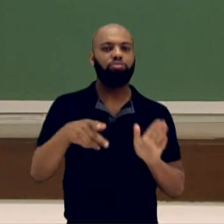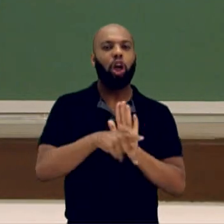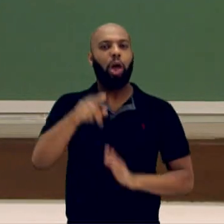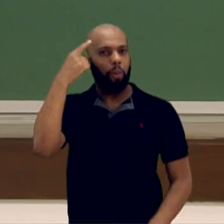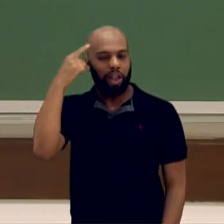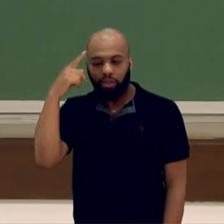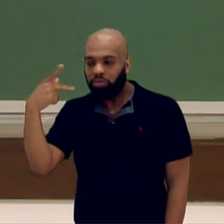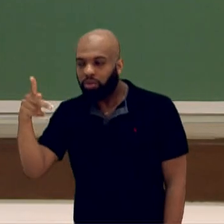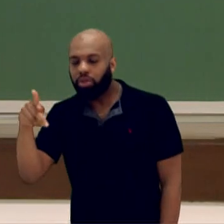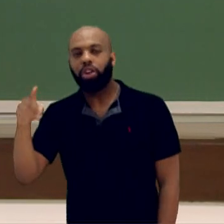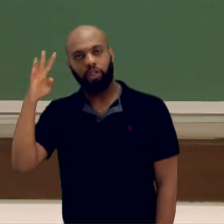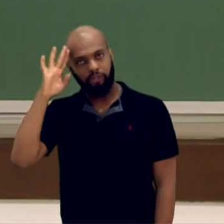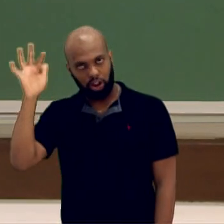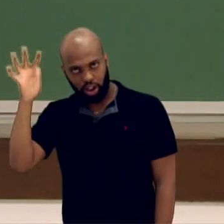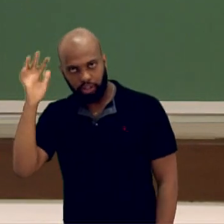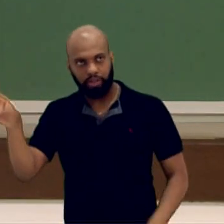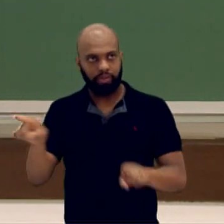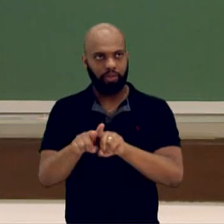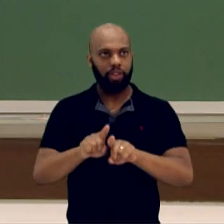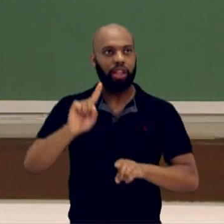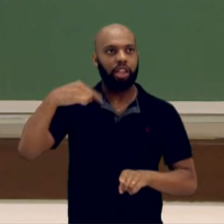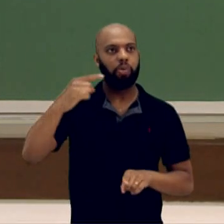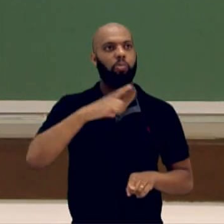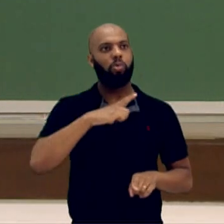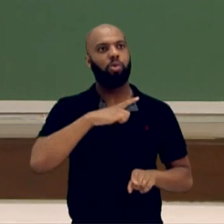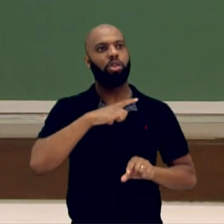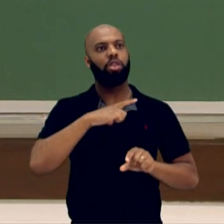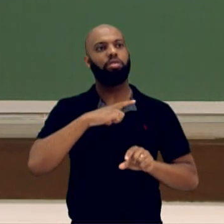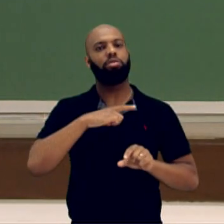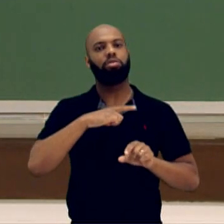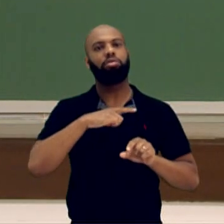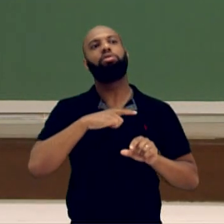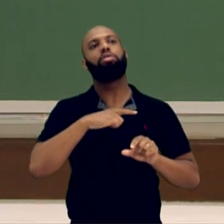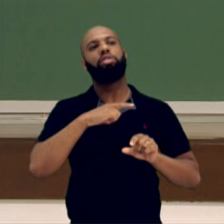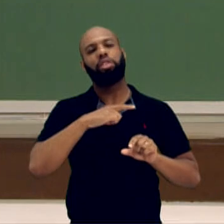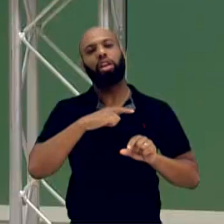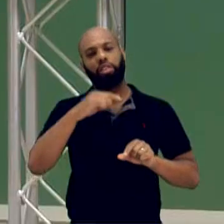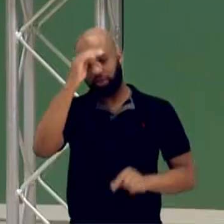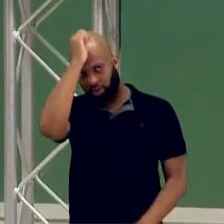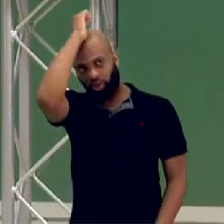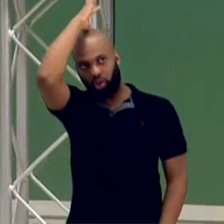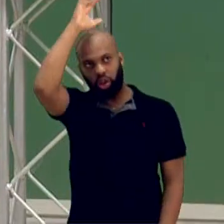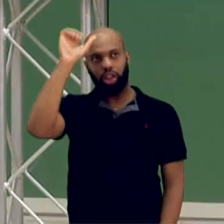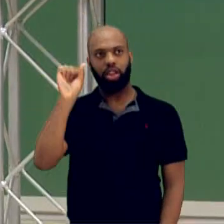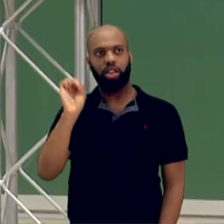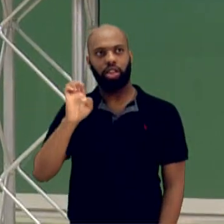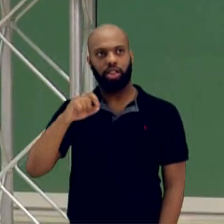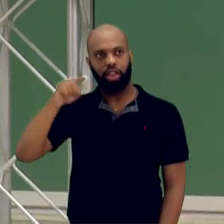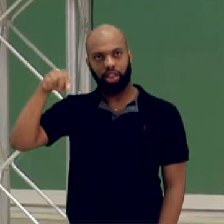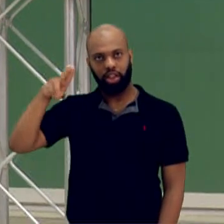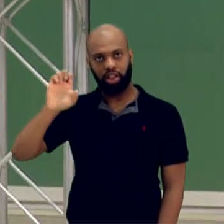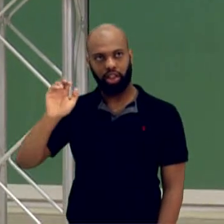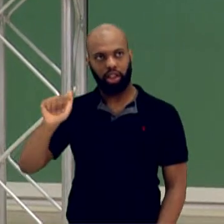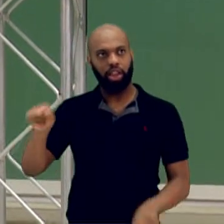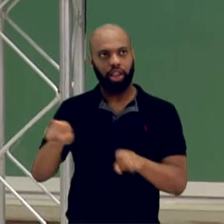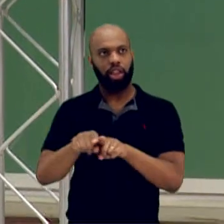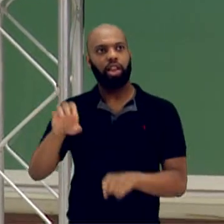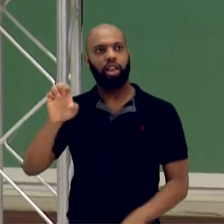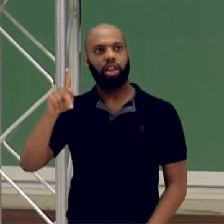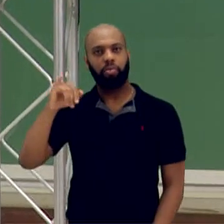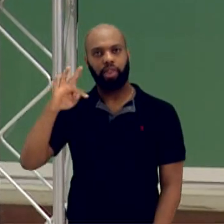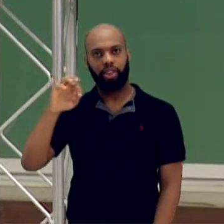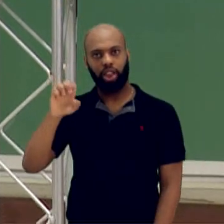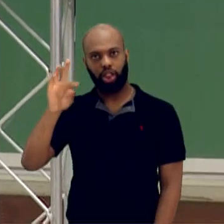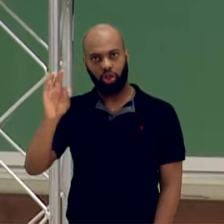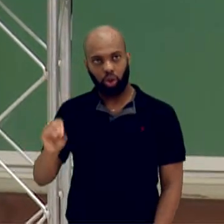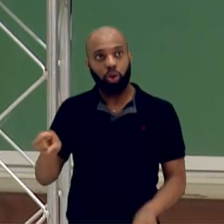essa tendência filosófica, tá? E daí depois o período romano, né, com o Sêneca, o Epiteto, ou o Epicteto